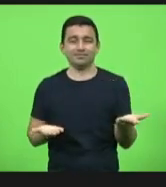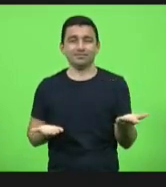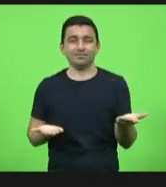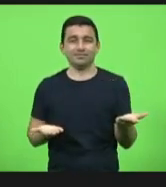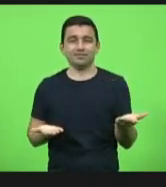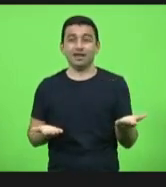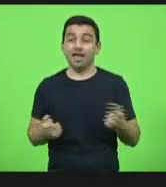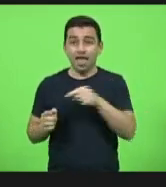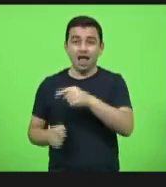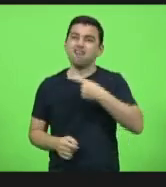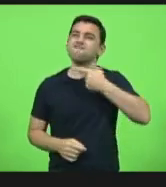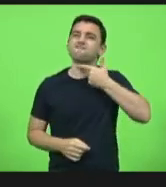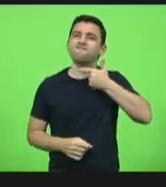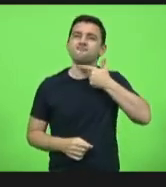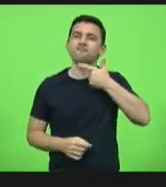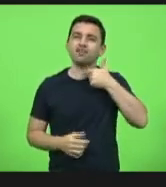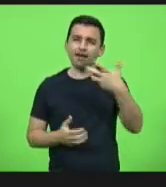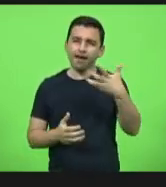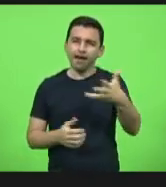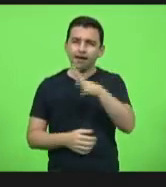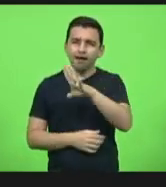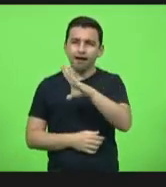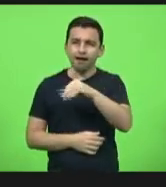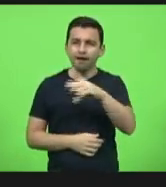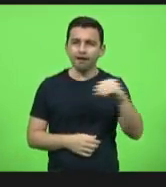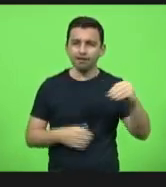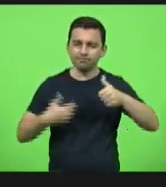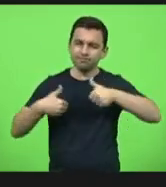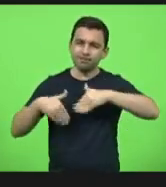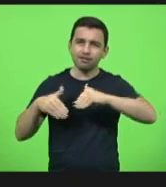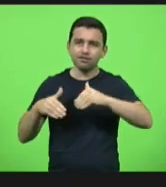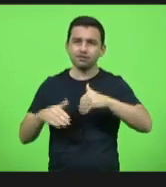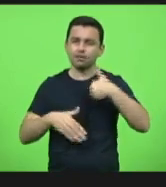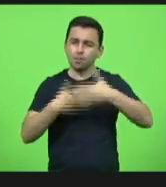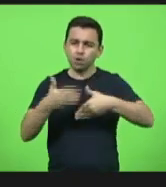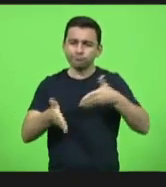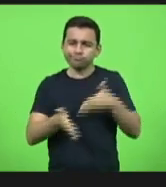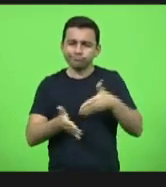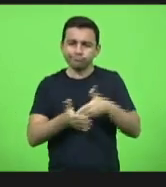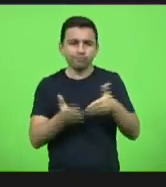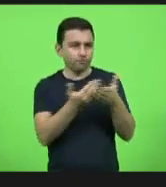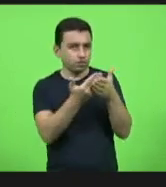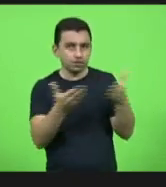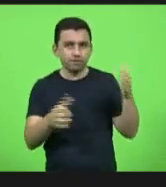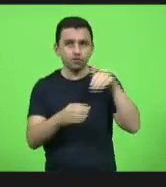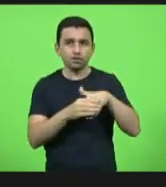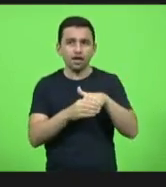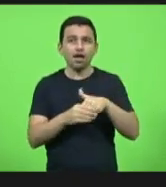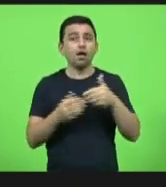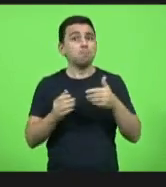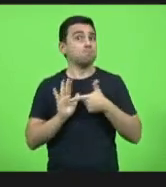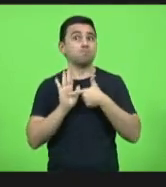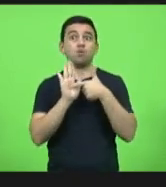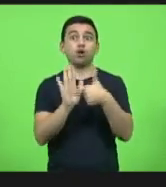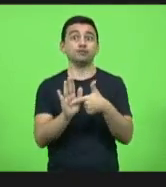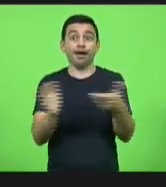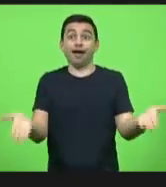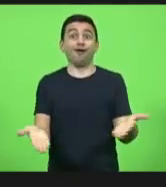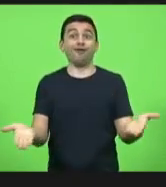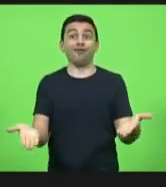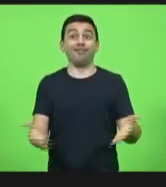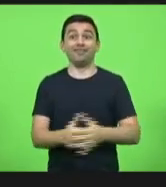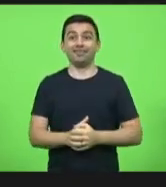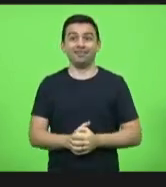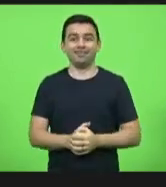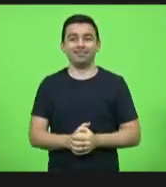Carminati de protelar a votação, de impedir que os senhores votem, é revelada agora,